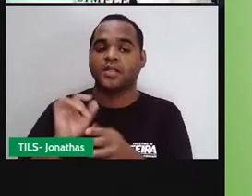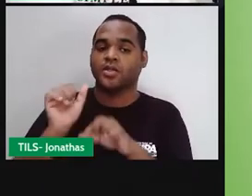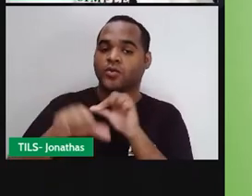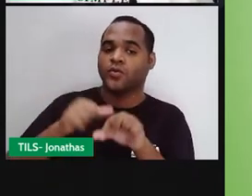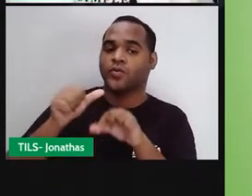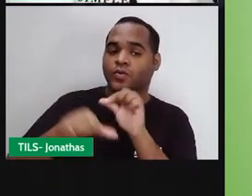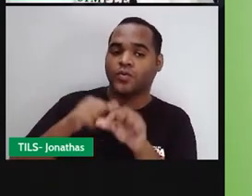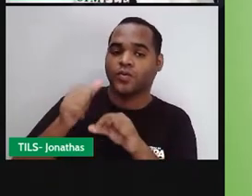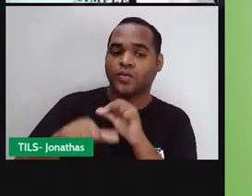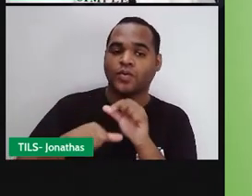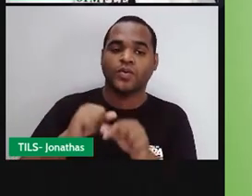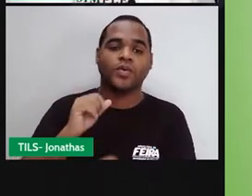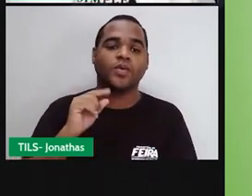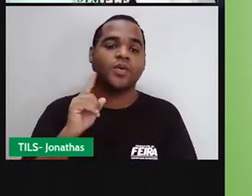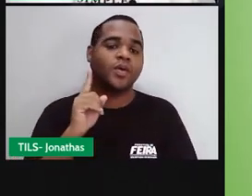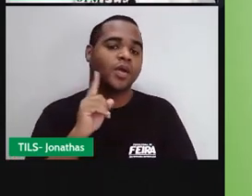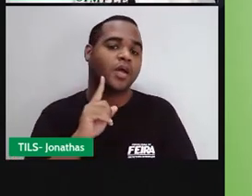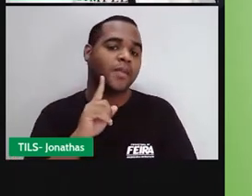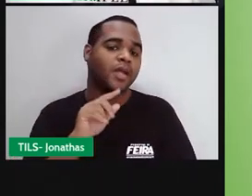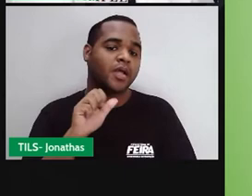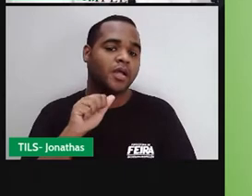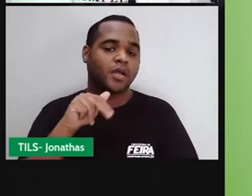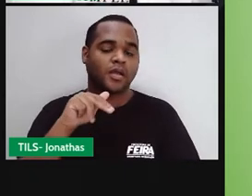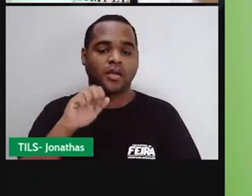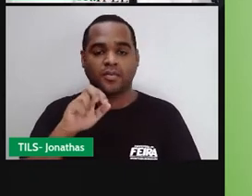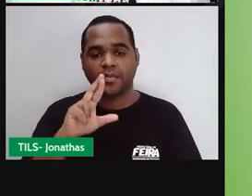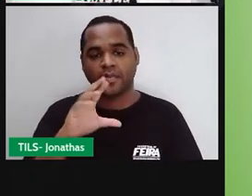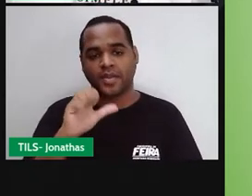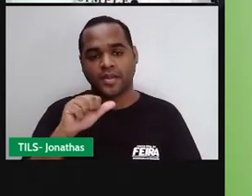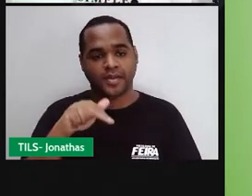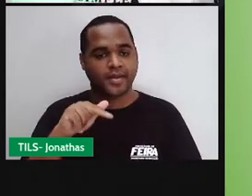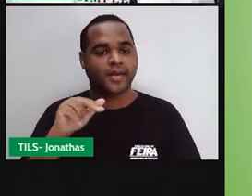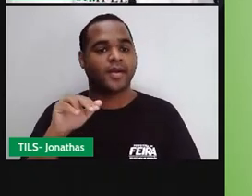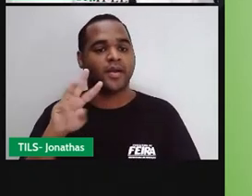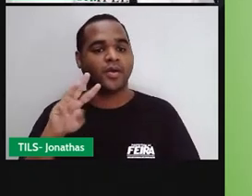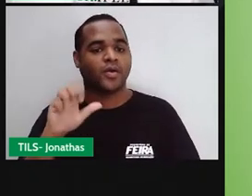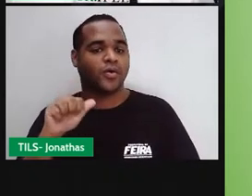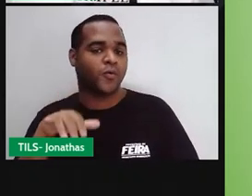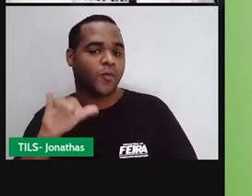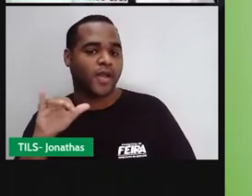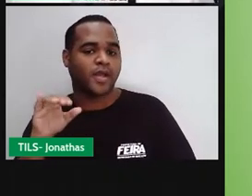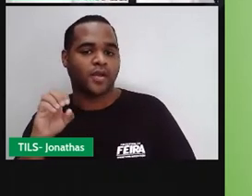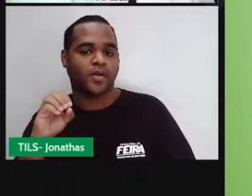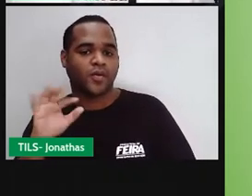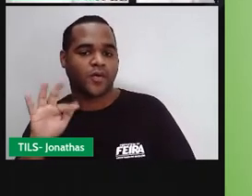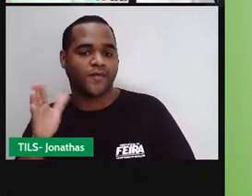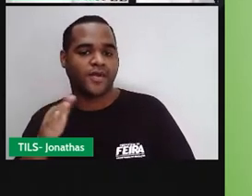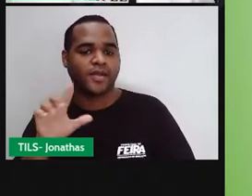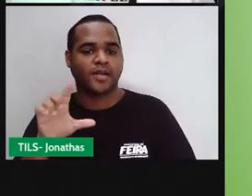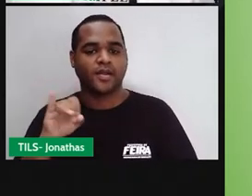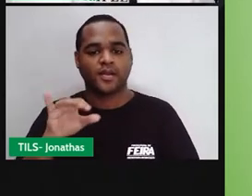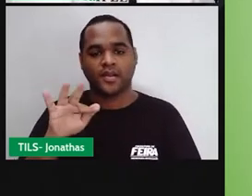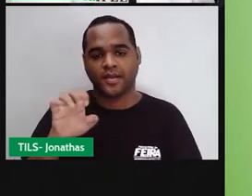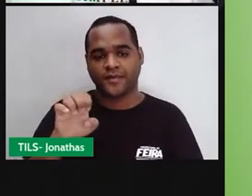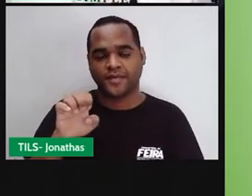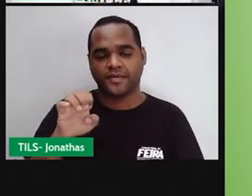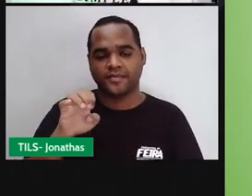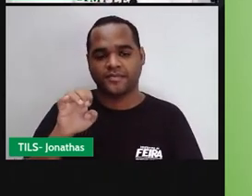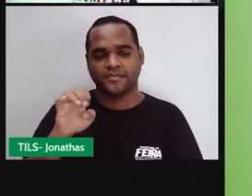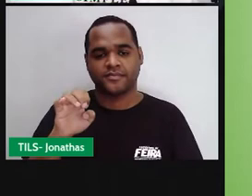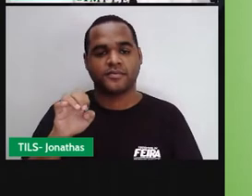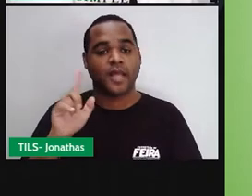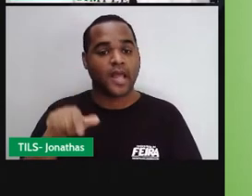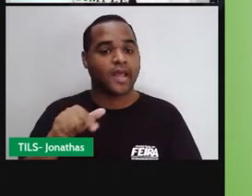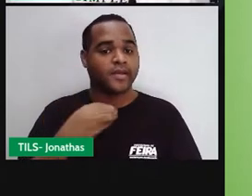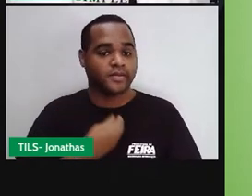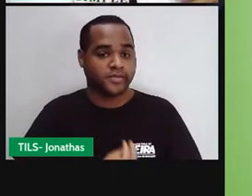entender, né, o American Way of Life, né, que é o estilo de vida, né, norte-americano. Aí o que que a gente diz? O modo de vida,